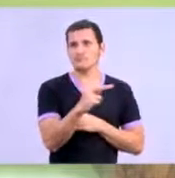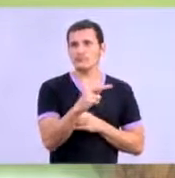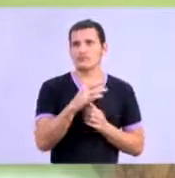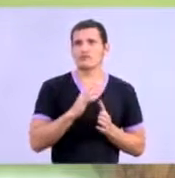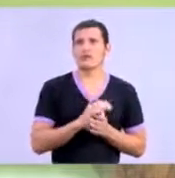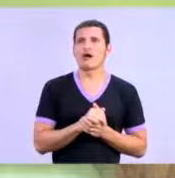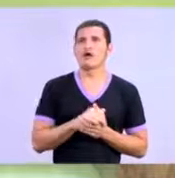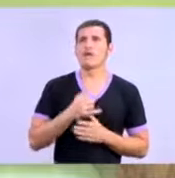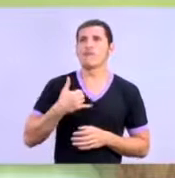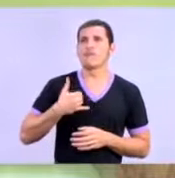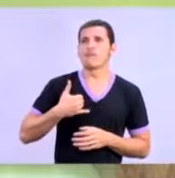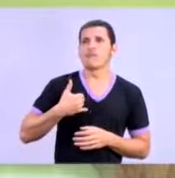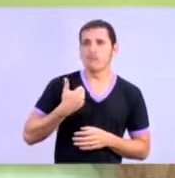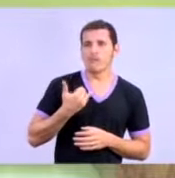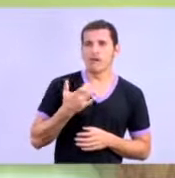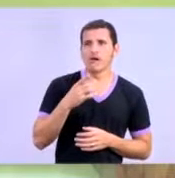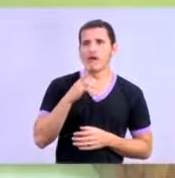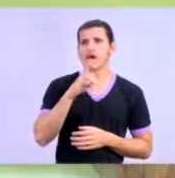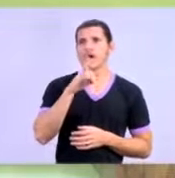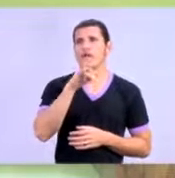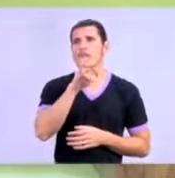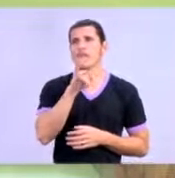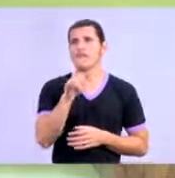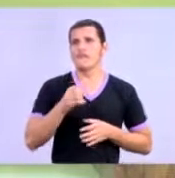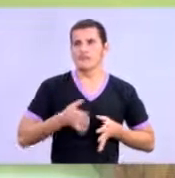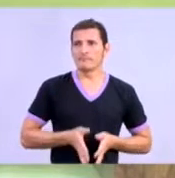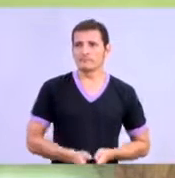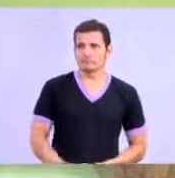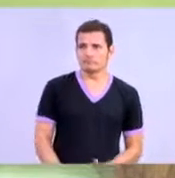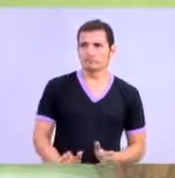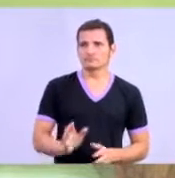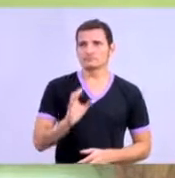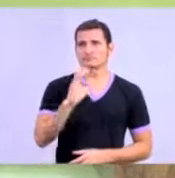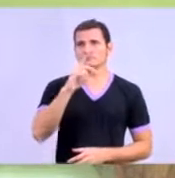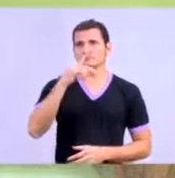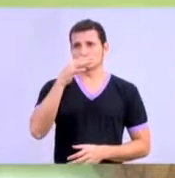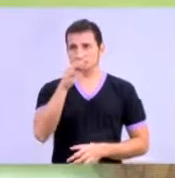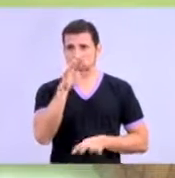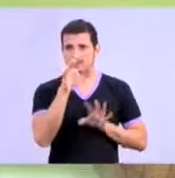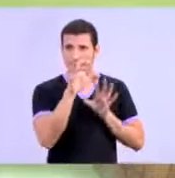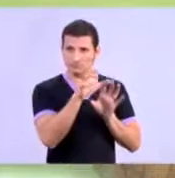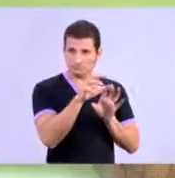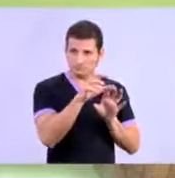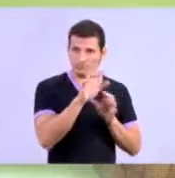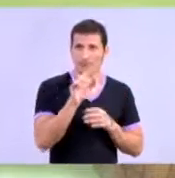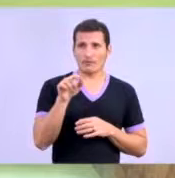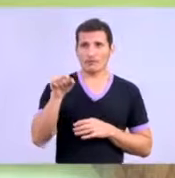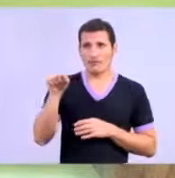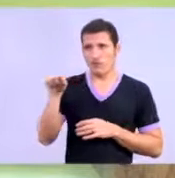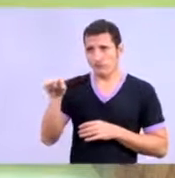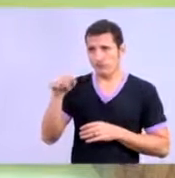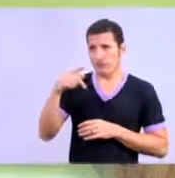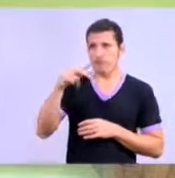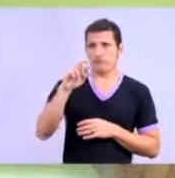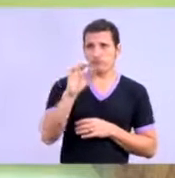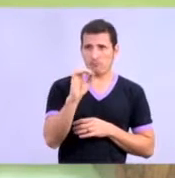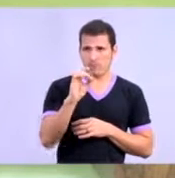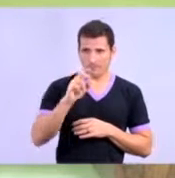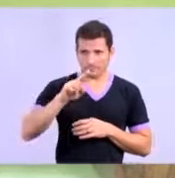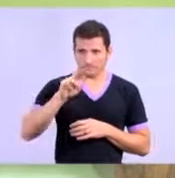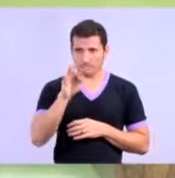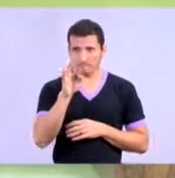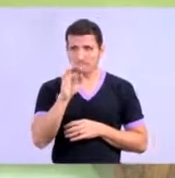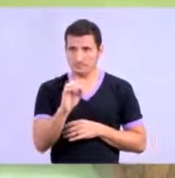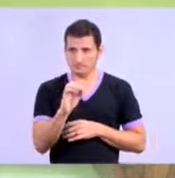tá? A data de nascimento, o CPF são características. No caso lá do produto, muitas vezes